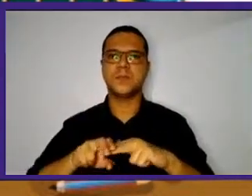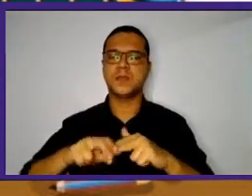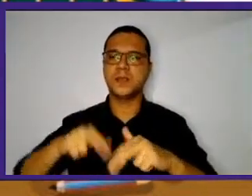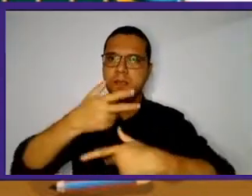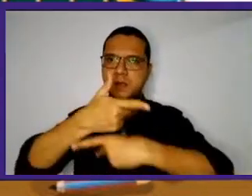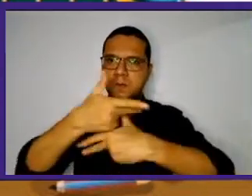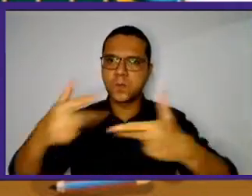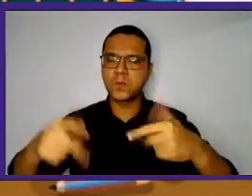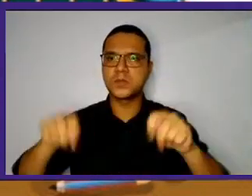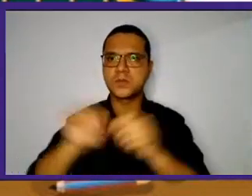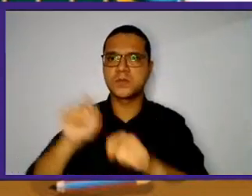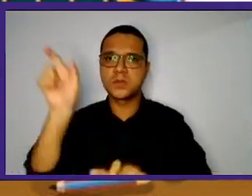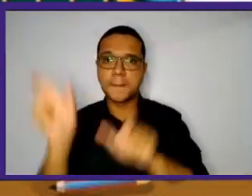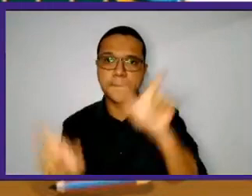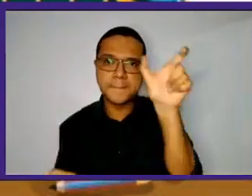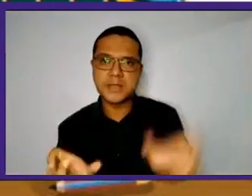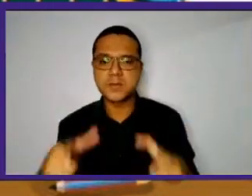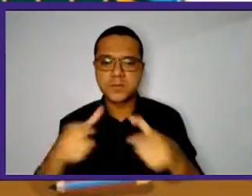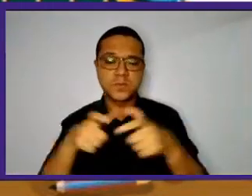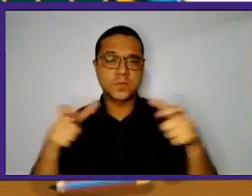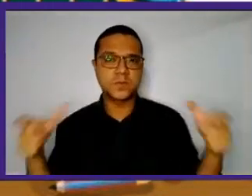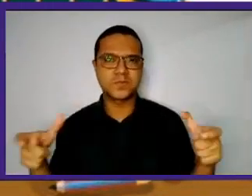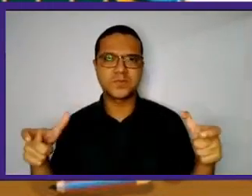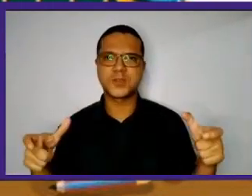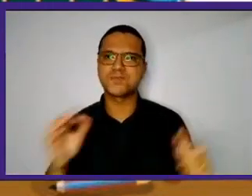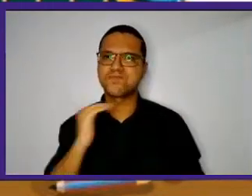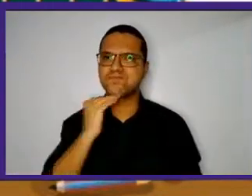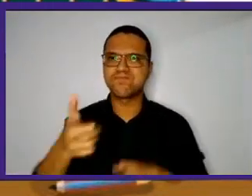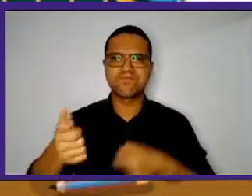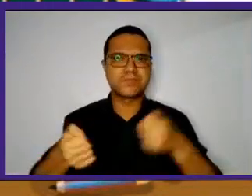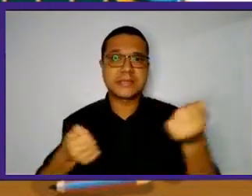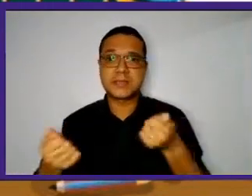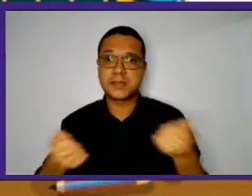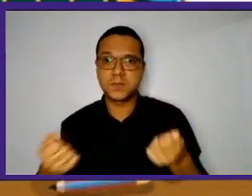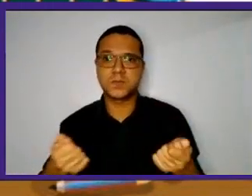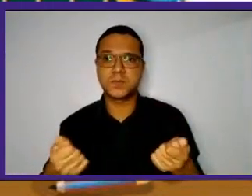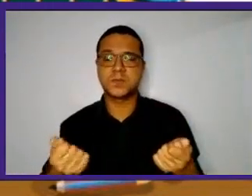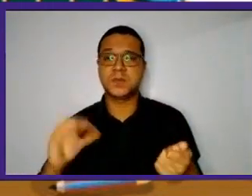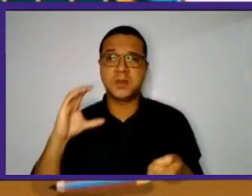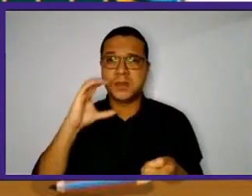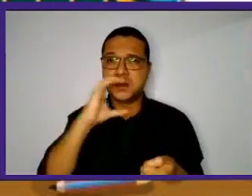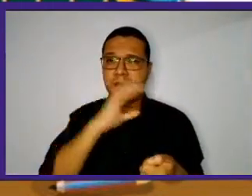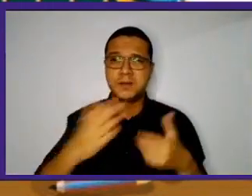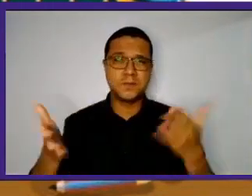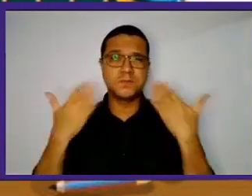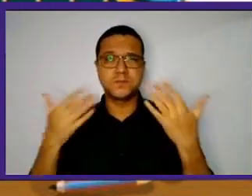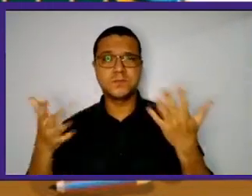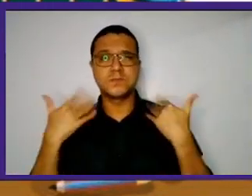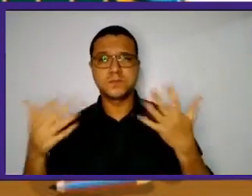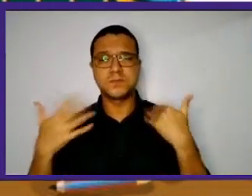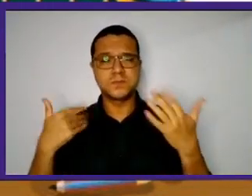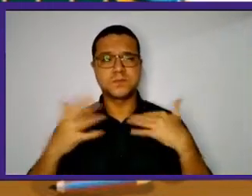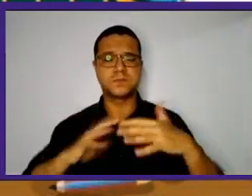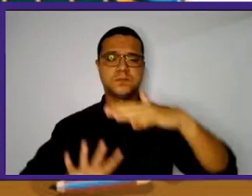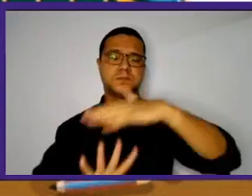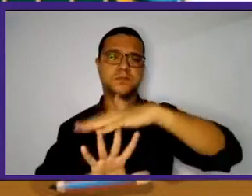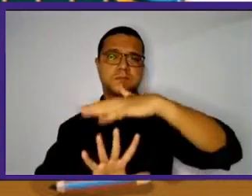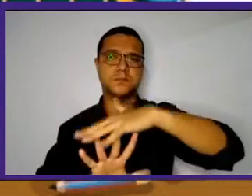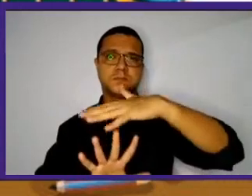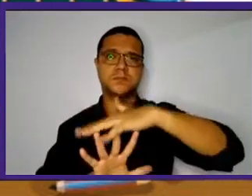aumento está aí incontrolável. Com esse acúmulo, mais quantidade de calor está sendo retida na